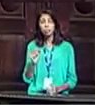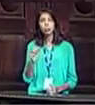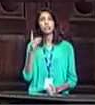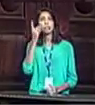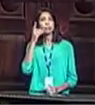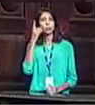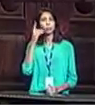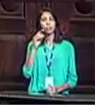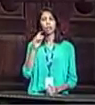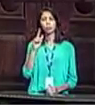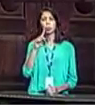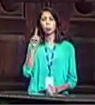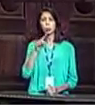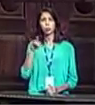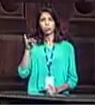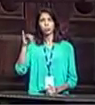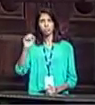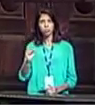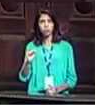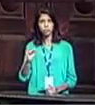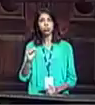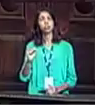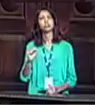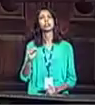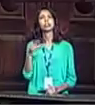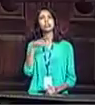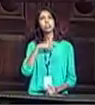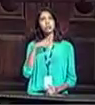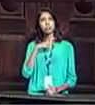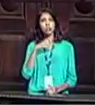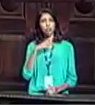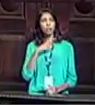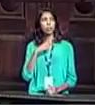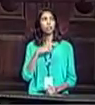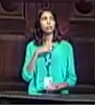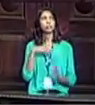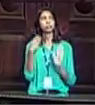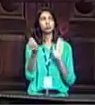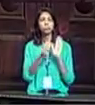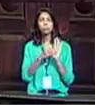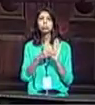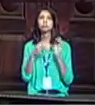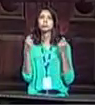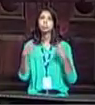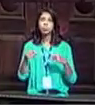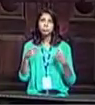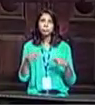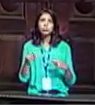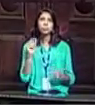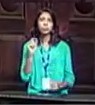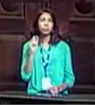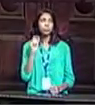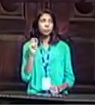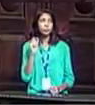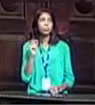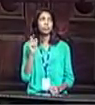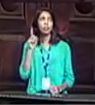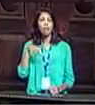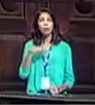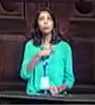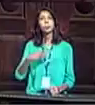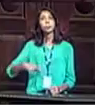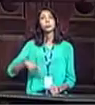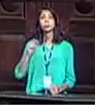deputado Luiz Martins traz essa contribuição. É preciso. E aí, senhor